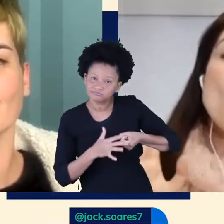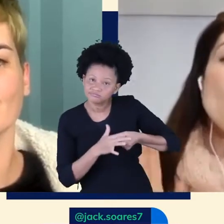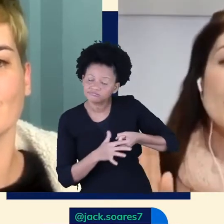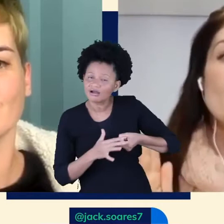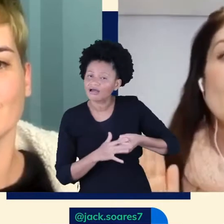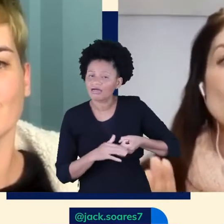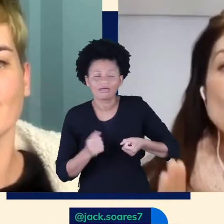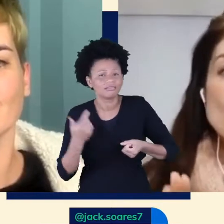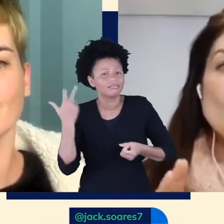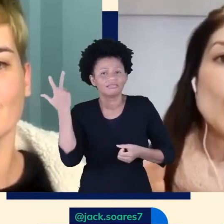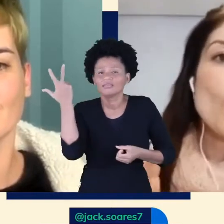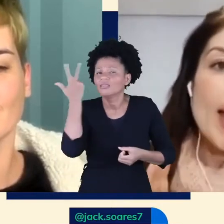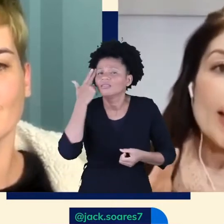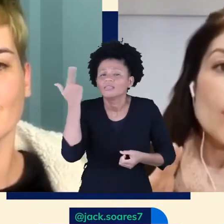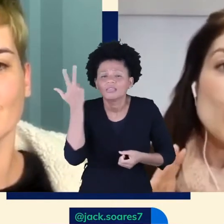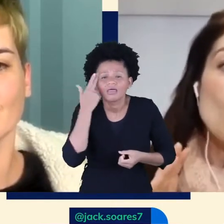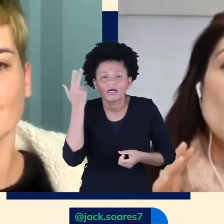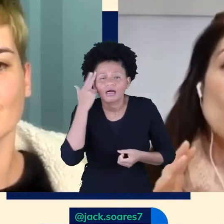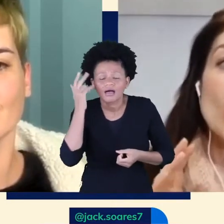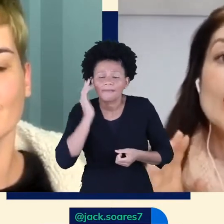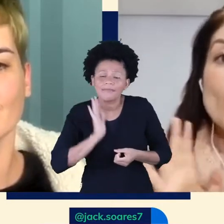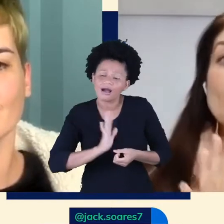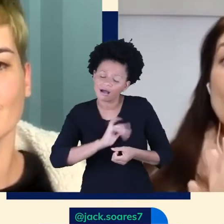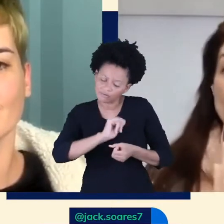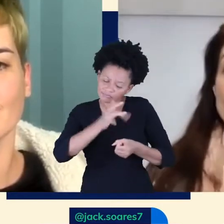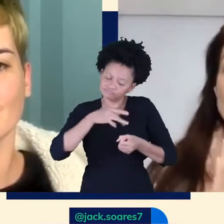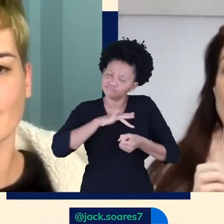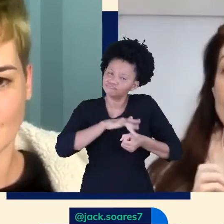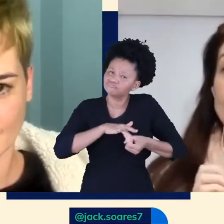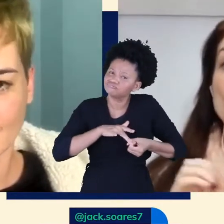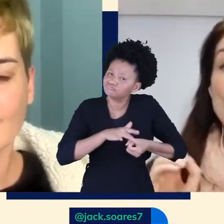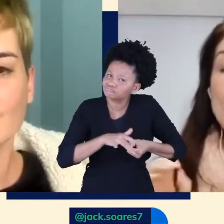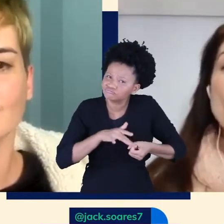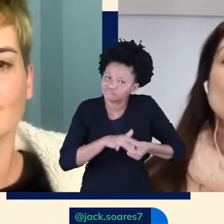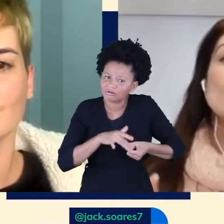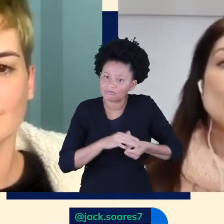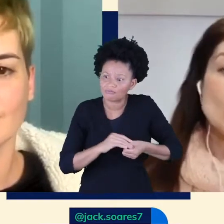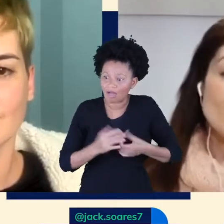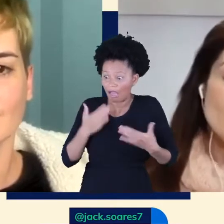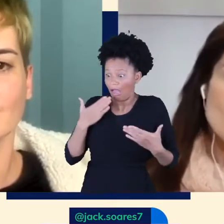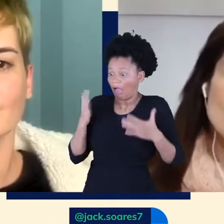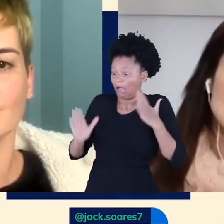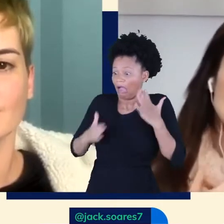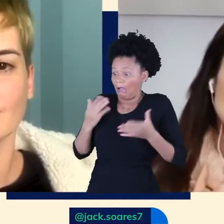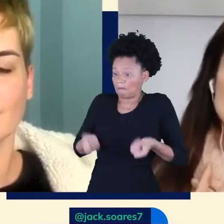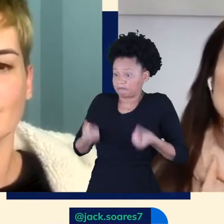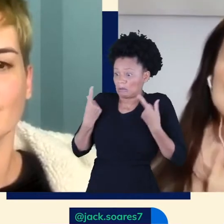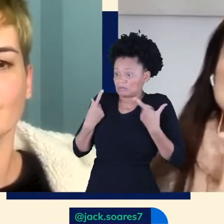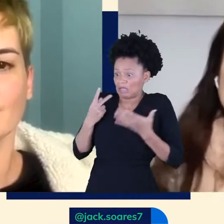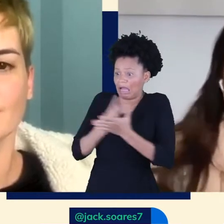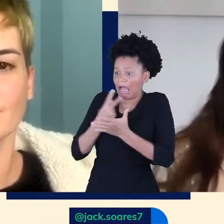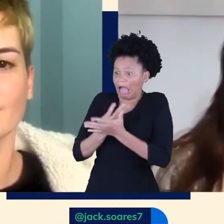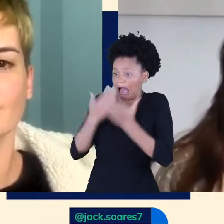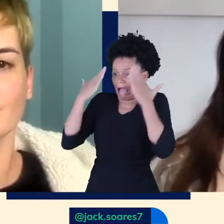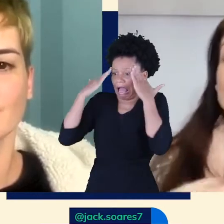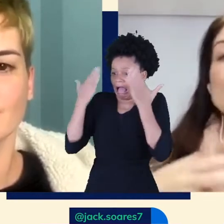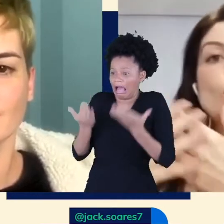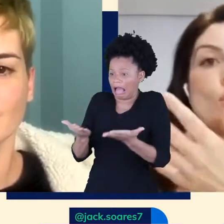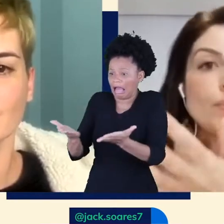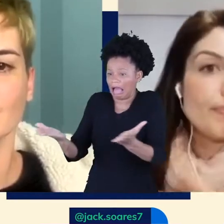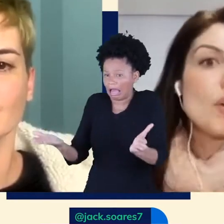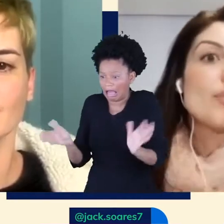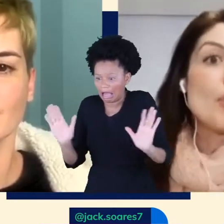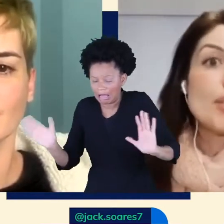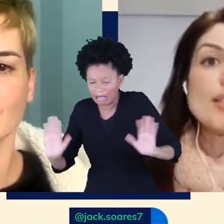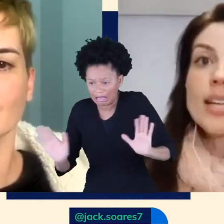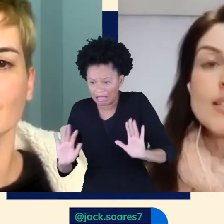É um comportamento típico ela descobrir colocando a mão. Tá? Então não é algo que nos chame atenção, eu fale, poxa, tem alguma coisa de errado,